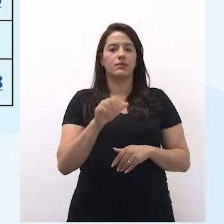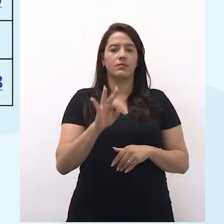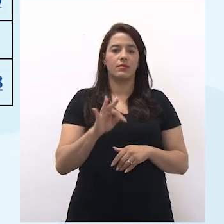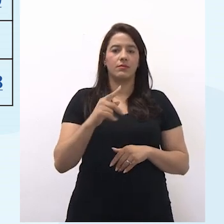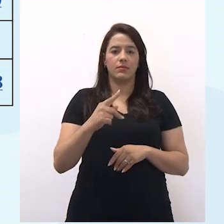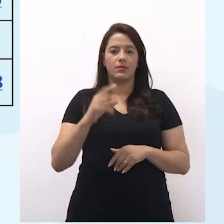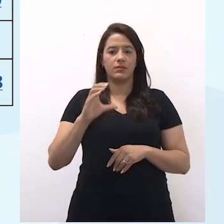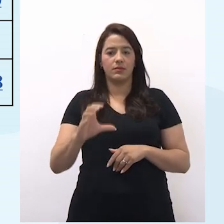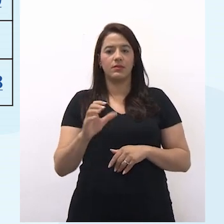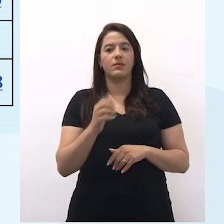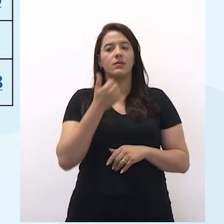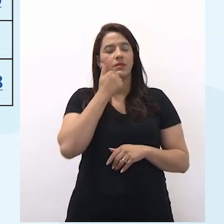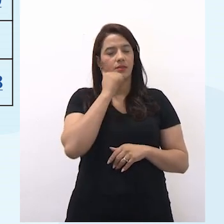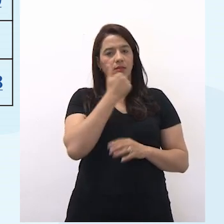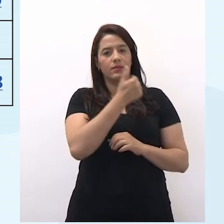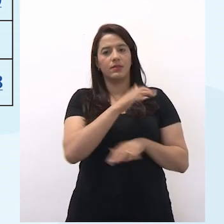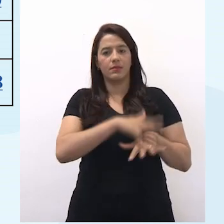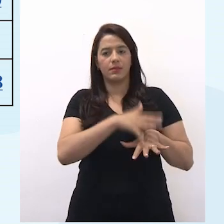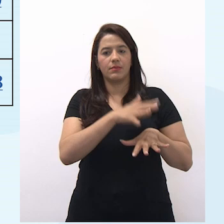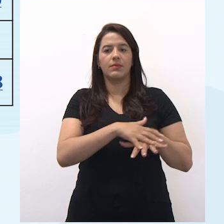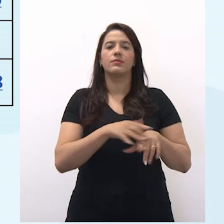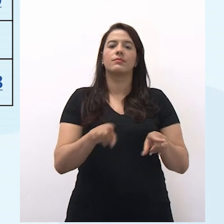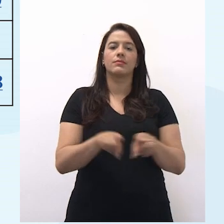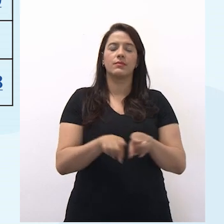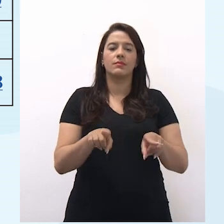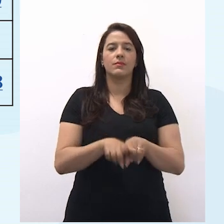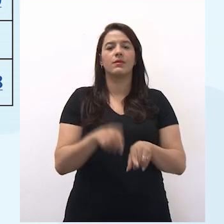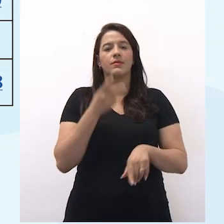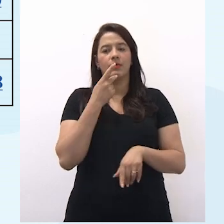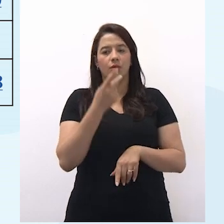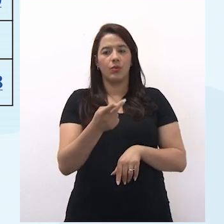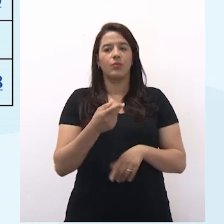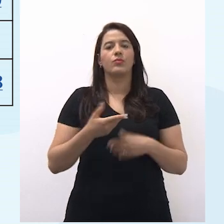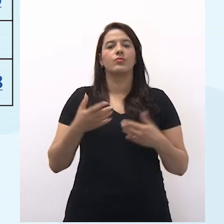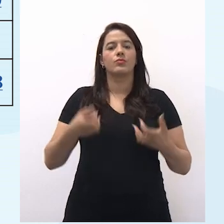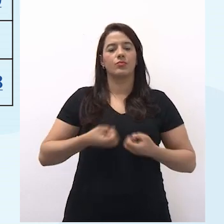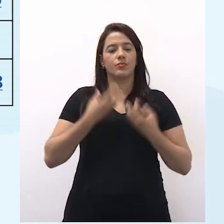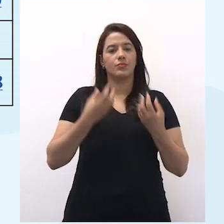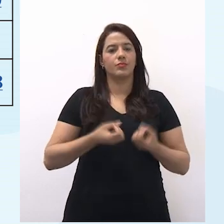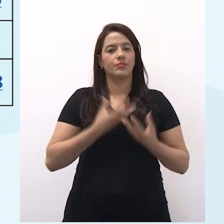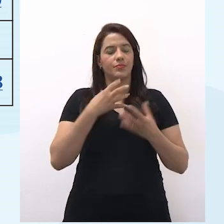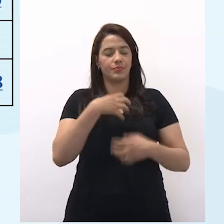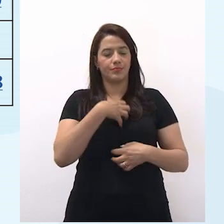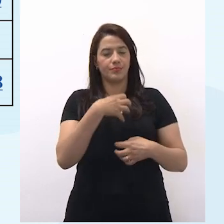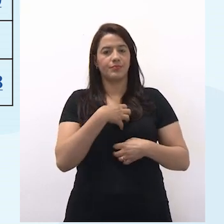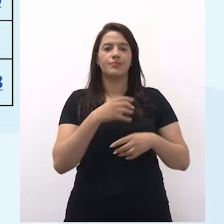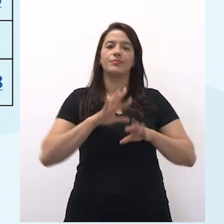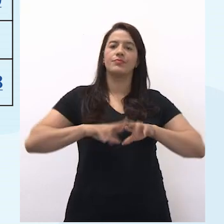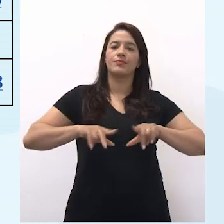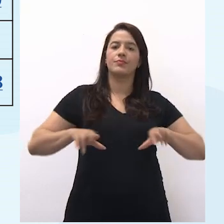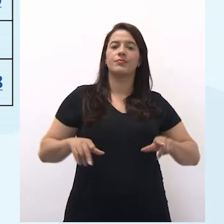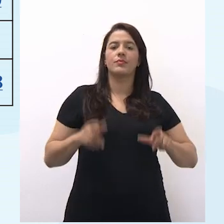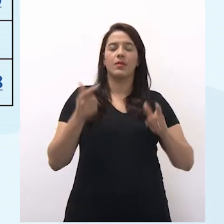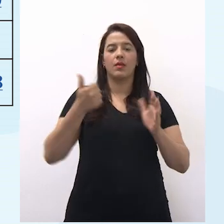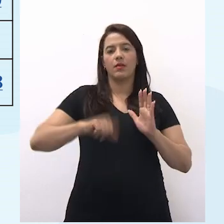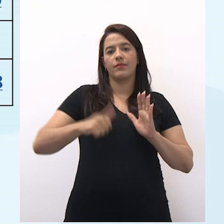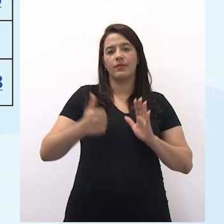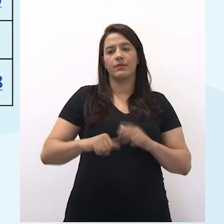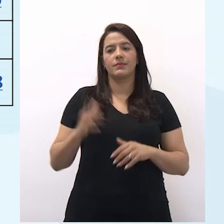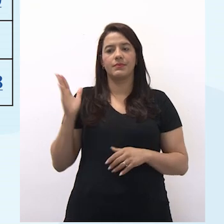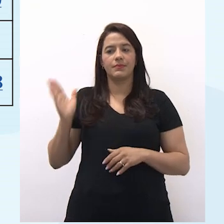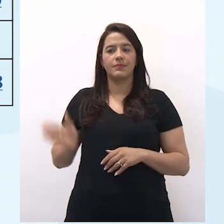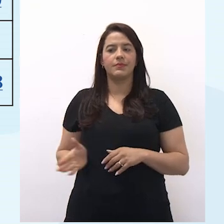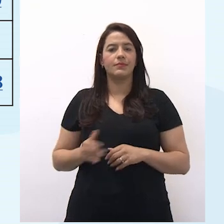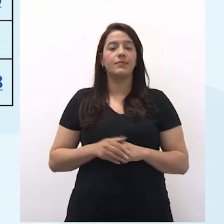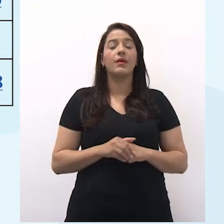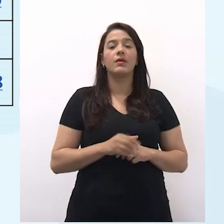Ciências da Natureza e Matemática, também falando das competências socioemocionais através desse link aí. Lembrando